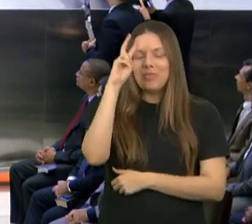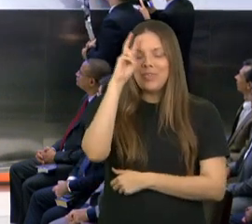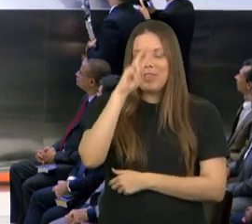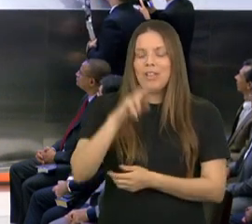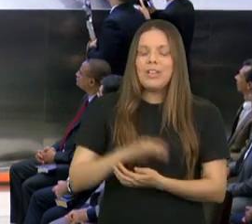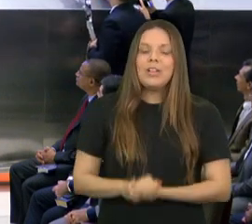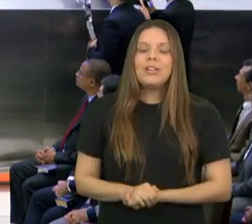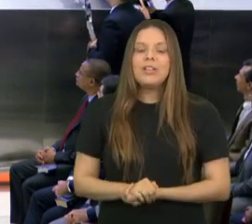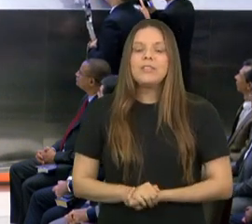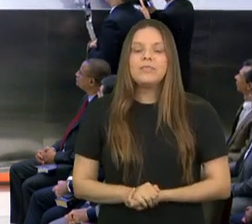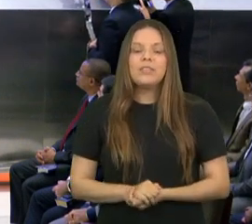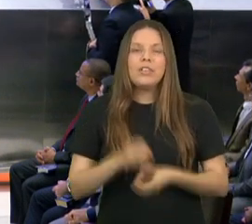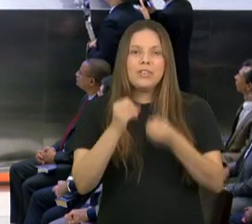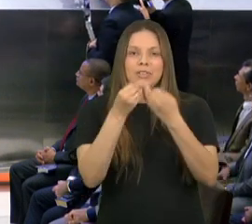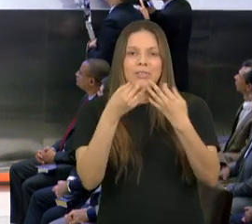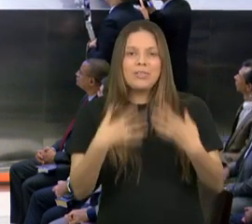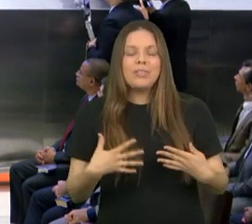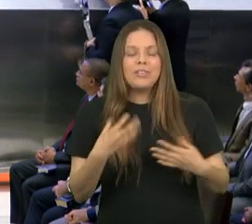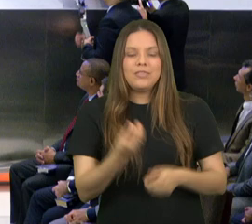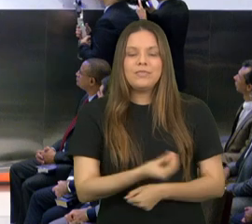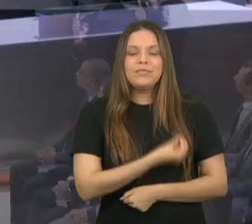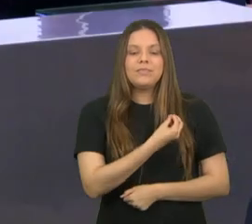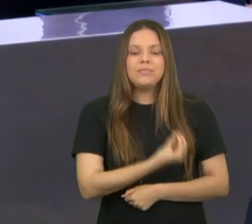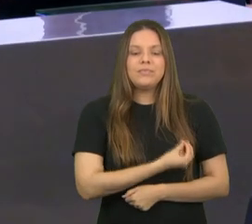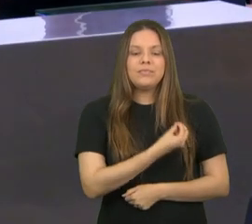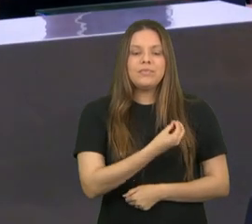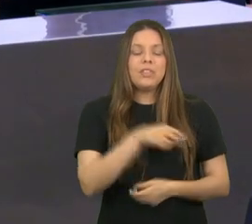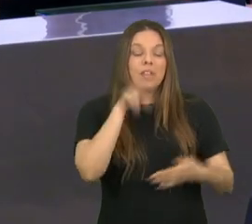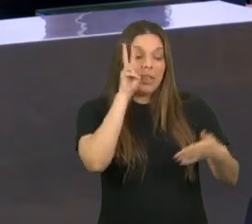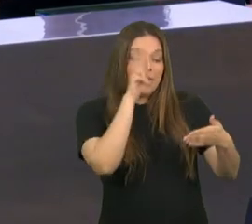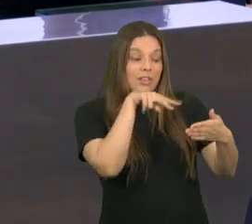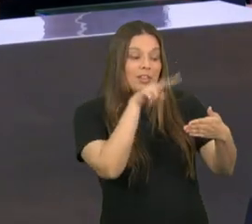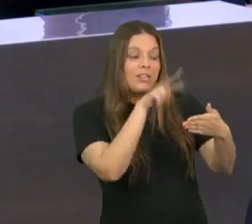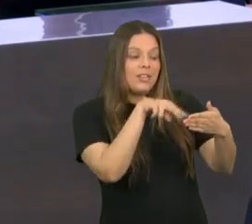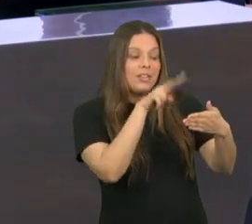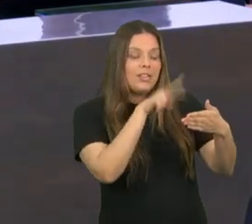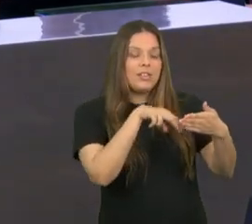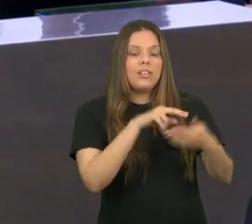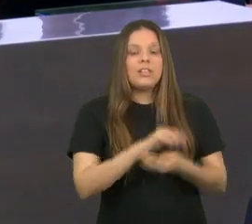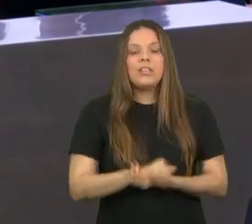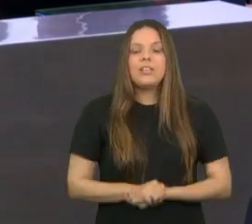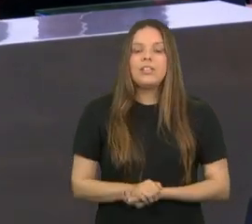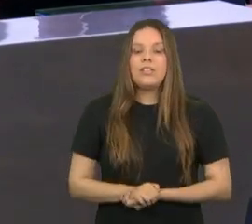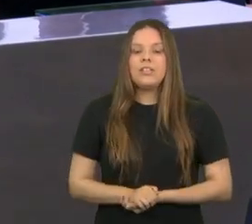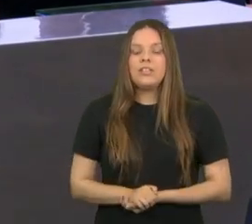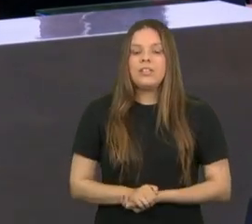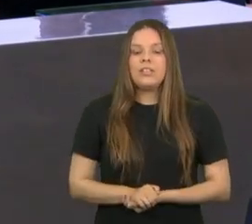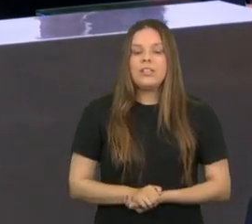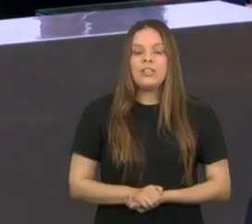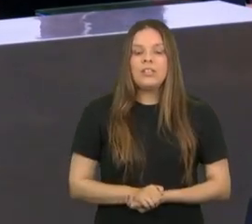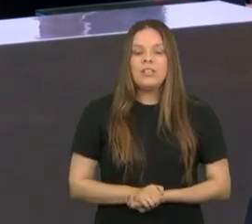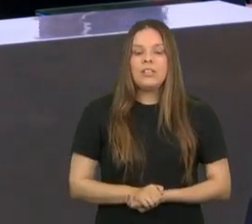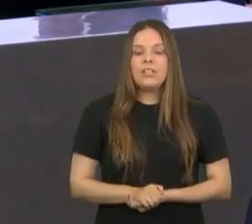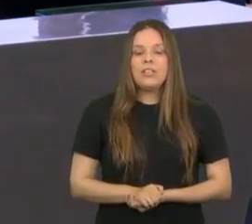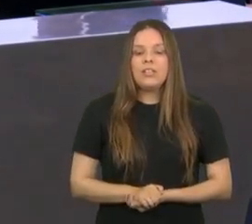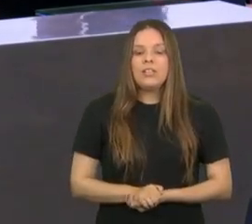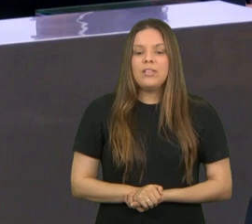a sua vida. Amém? Por favor, irmã Márcia. O círculo exterior é uma